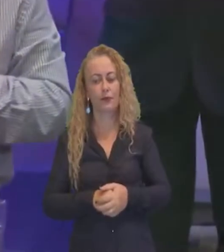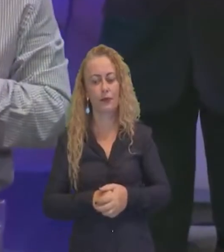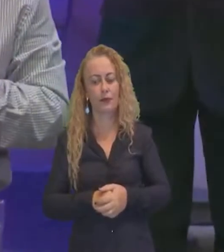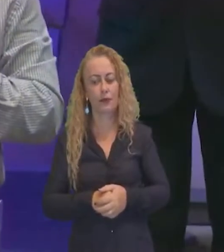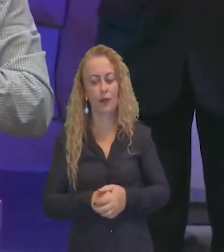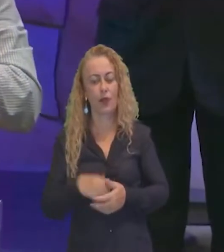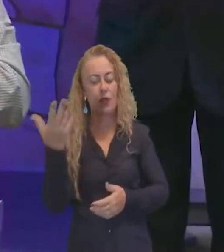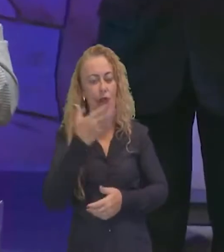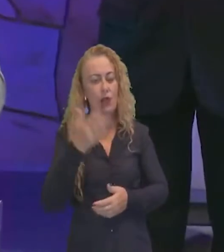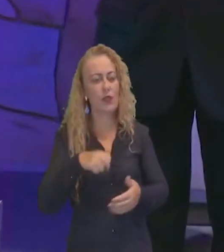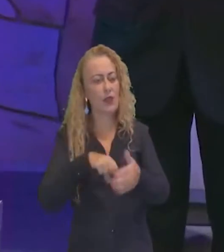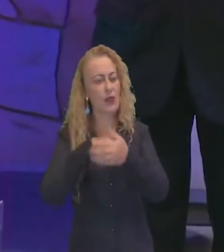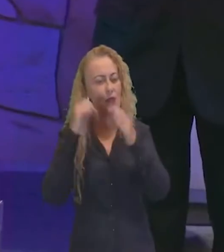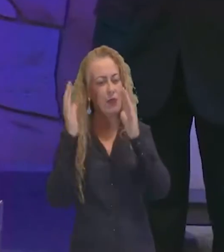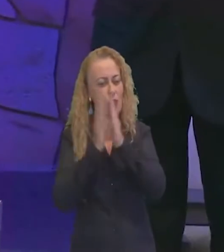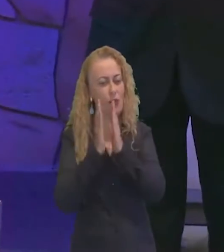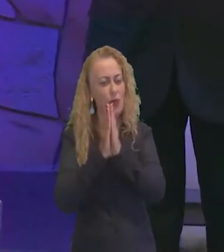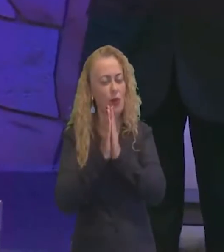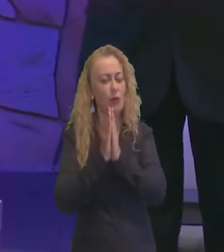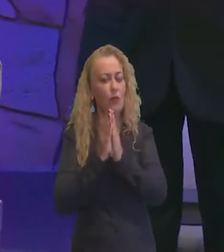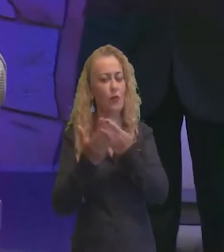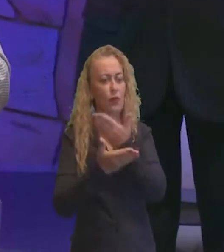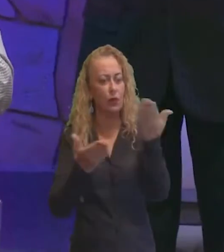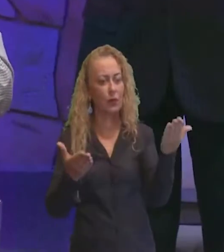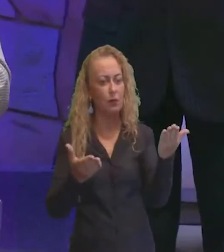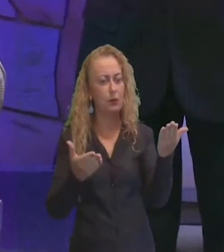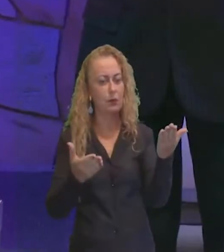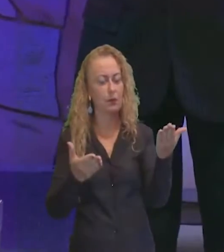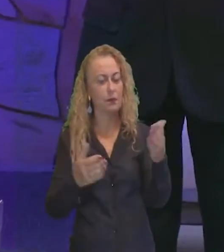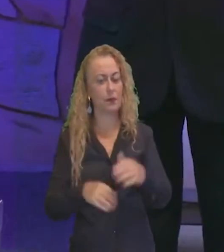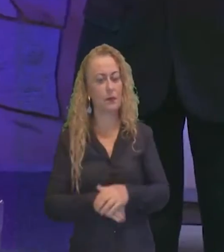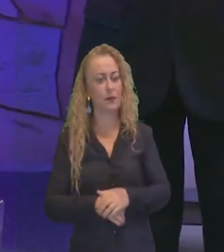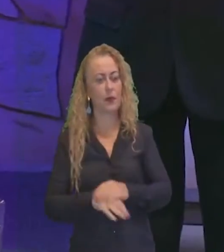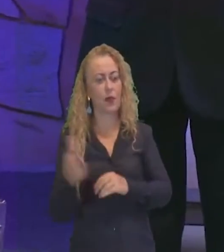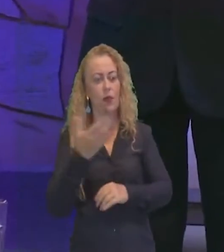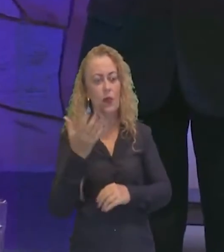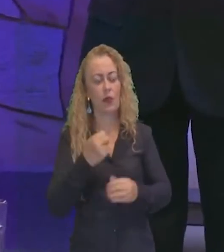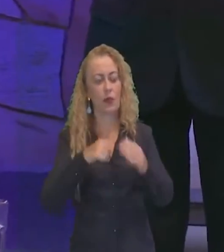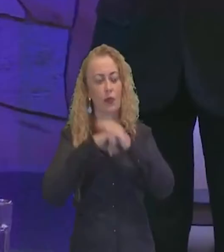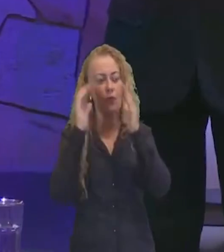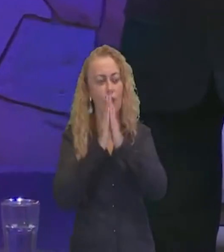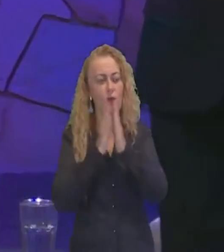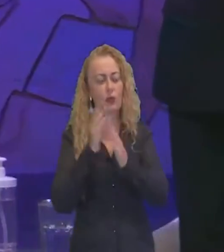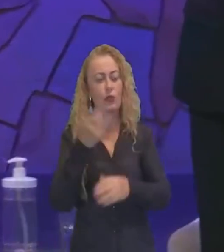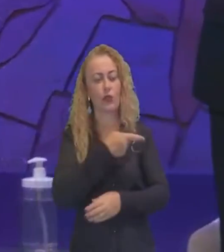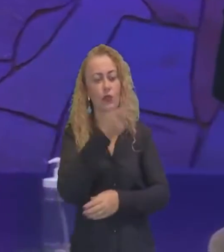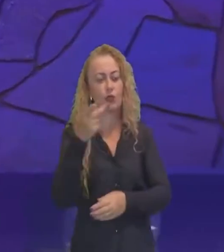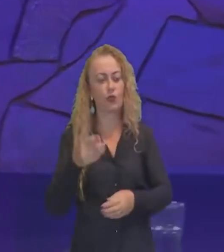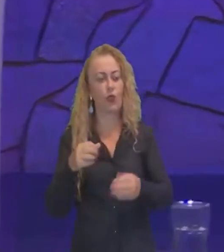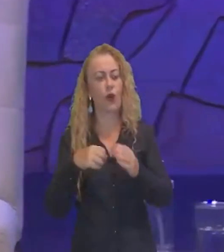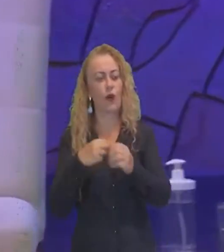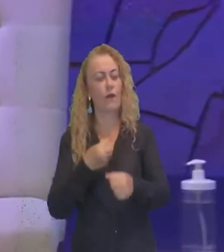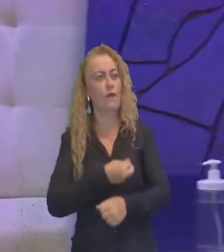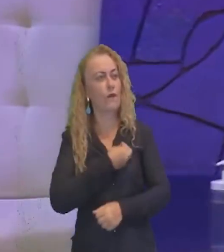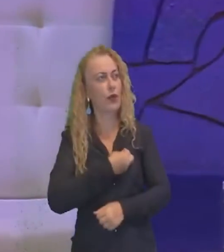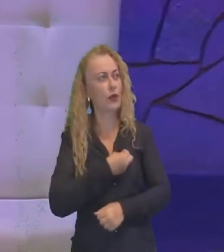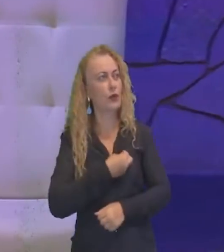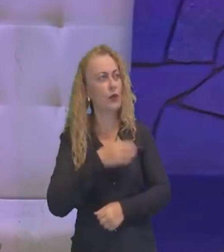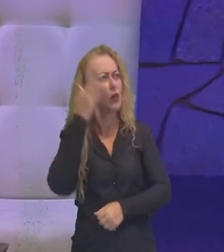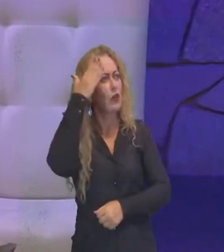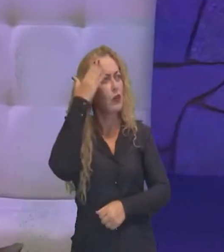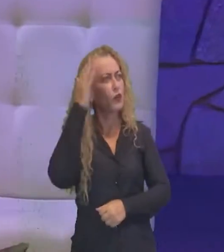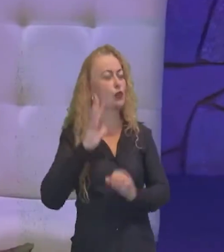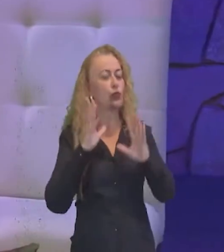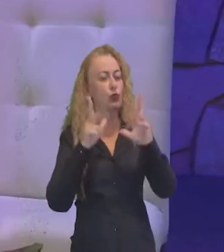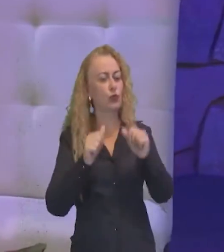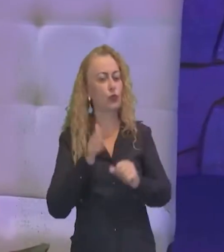Eu quero orar com você nessa noite. Eu quero orar pela sua vida. Eu não sei se todos aqui nessa noite